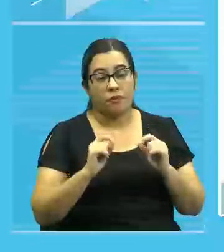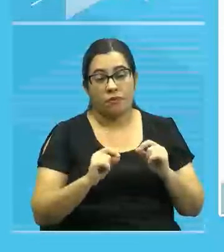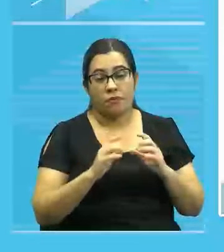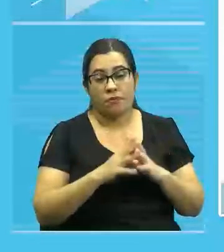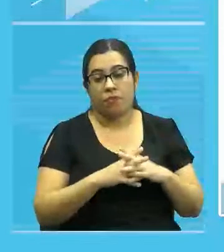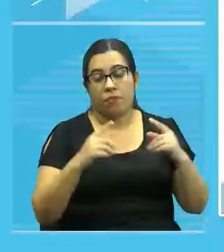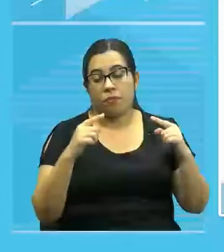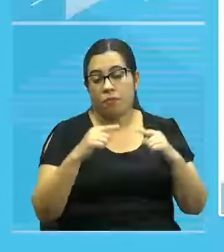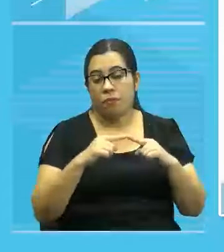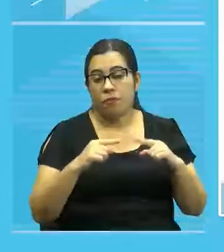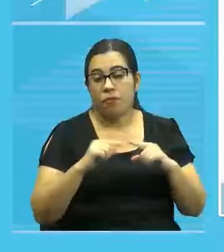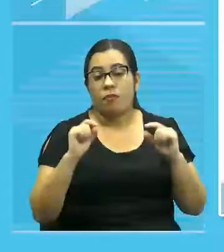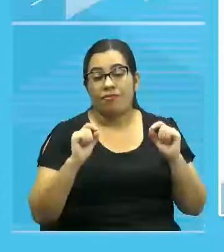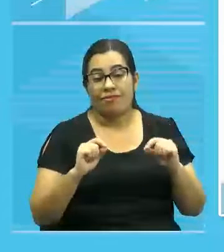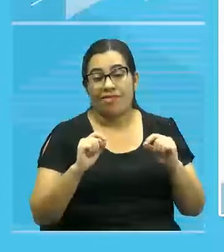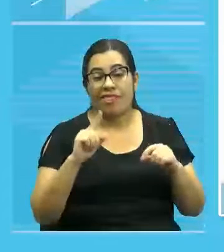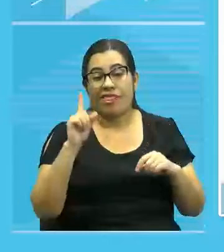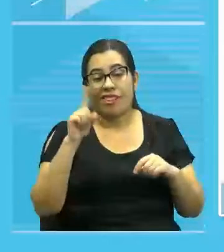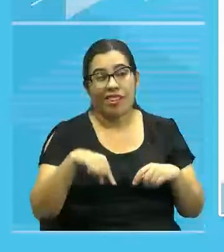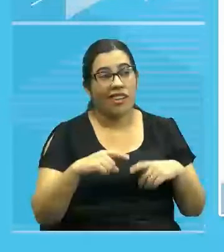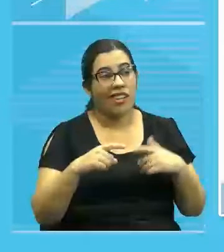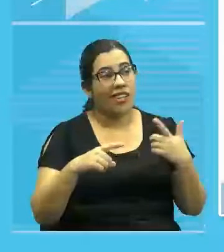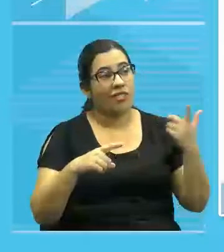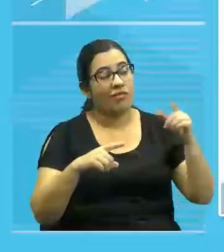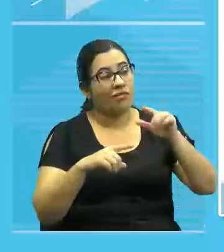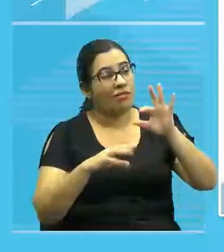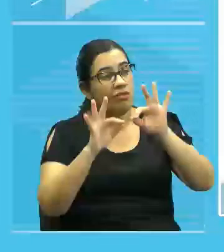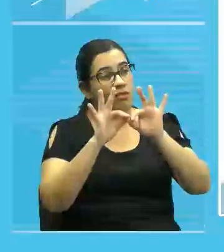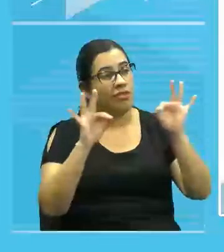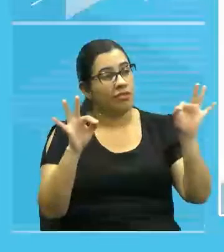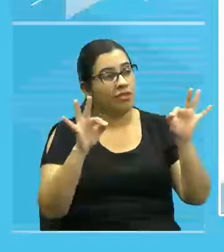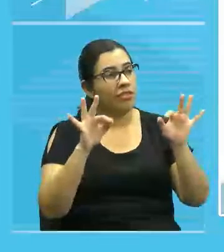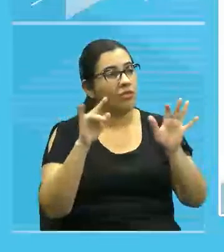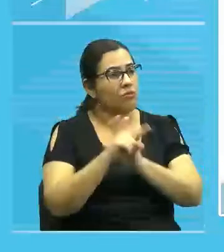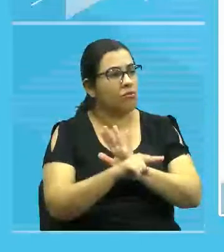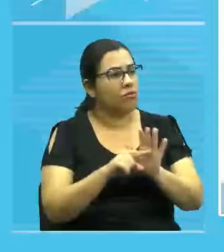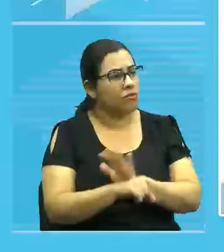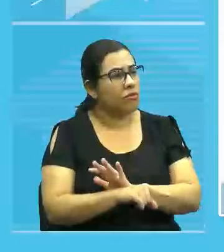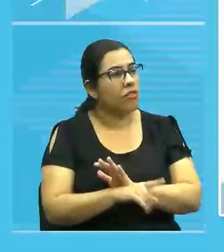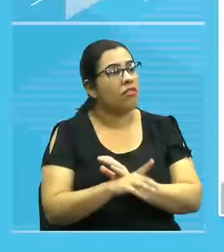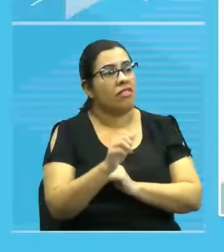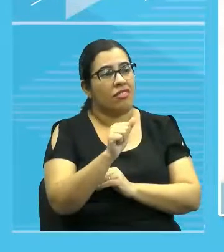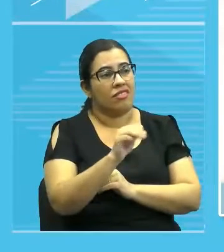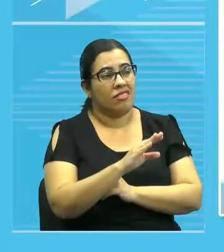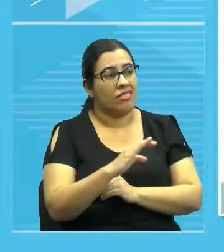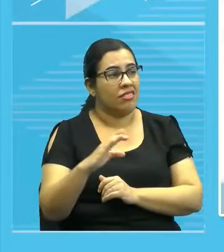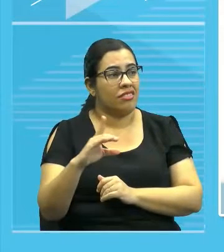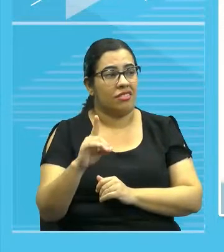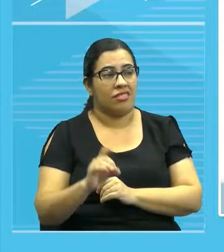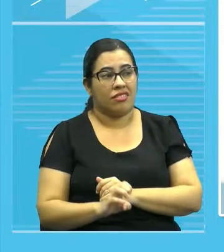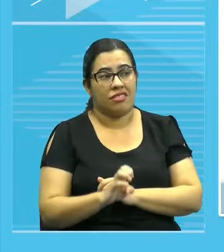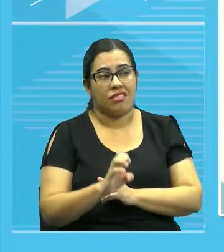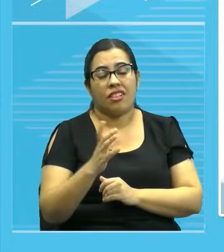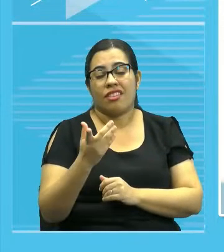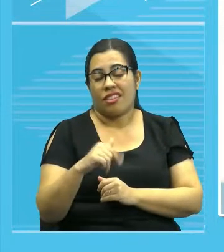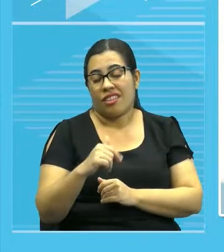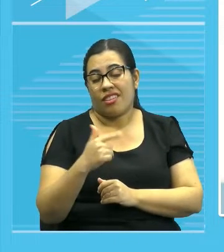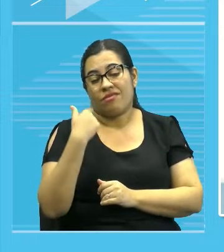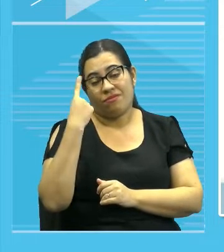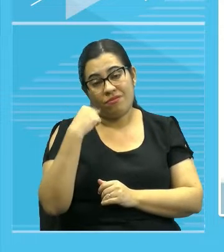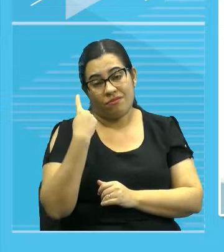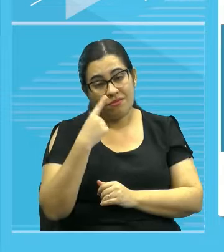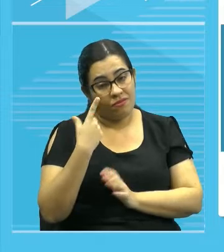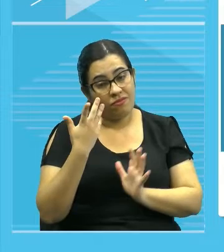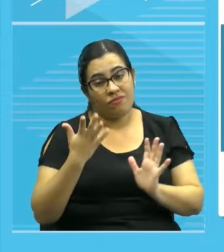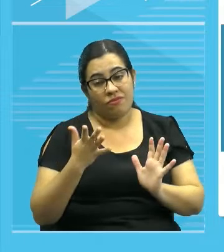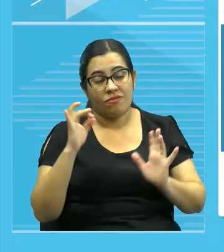é o fato de estar em espanhol alternativa né bom eu vou voltar aqui o texto mais uma vez